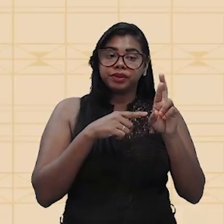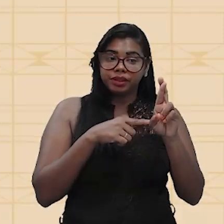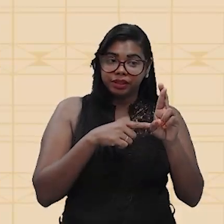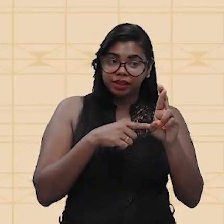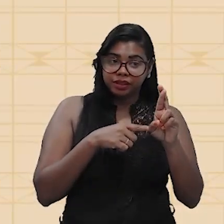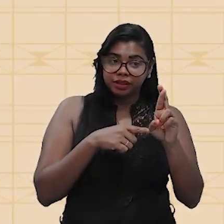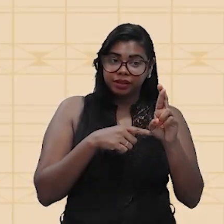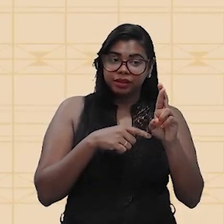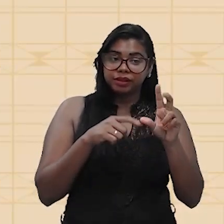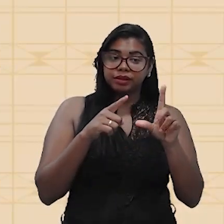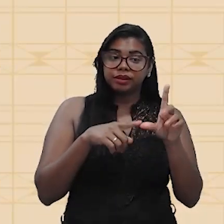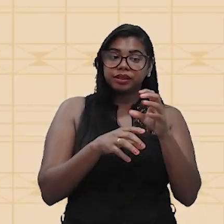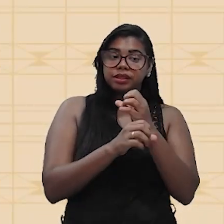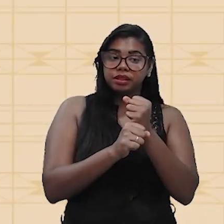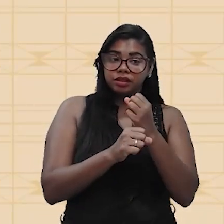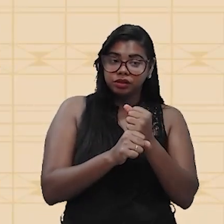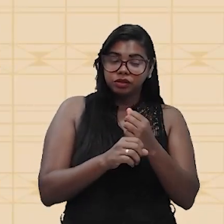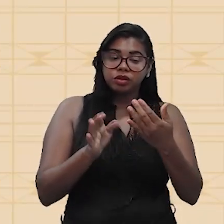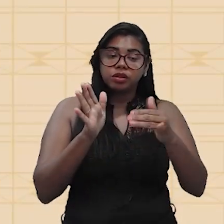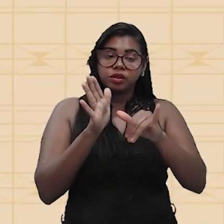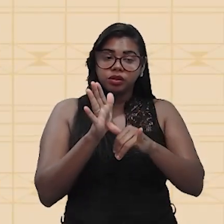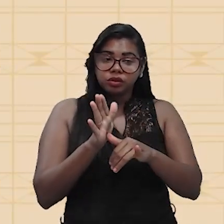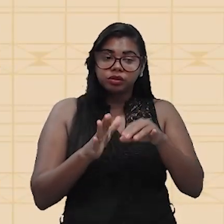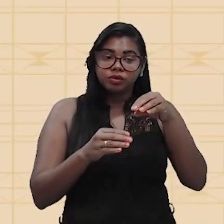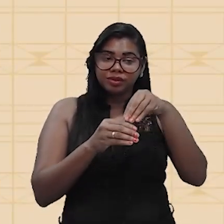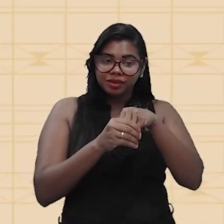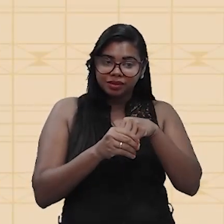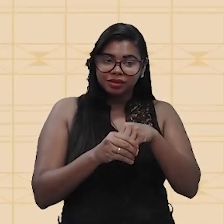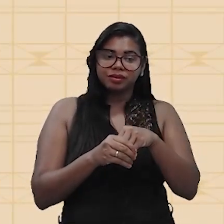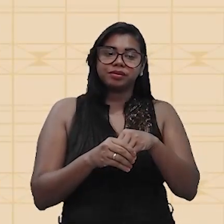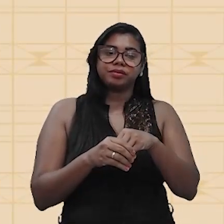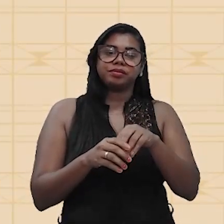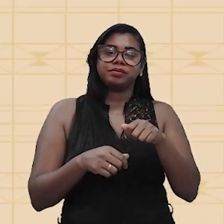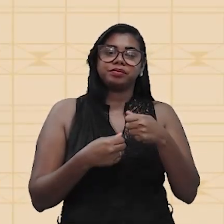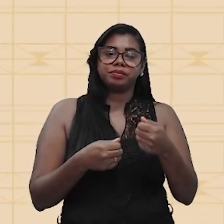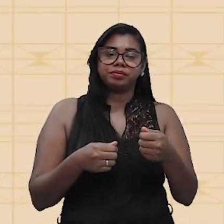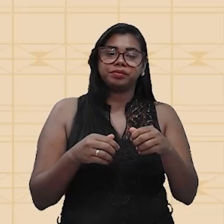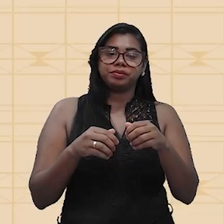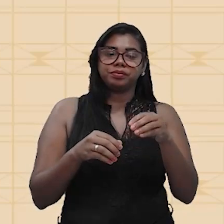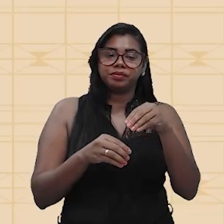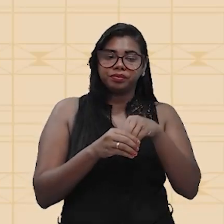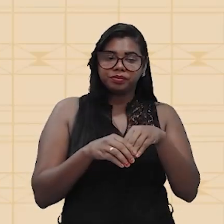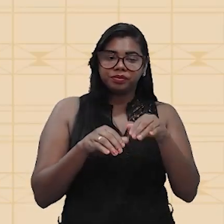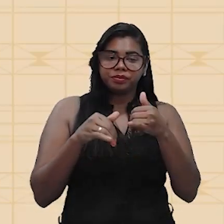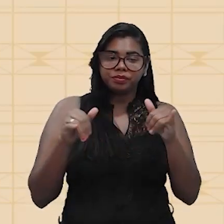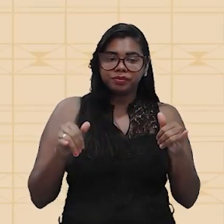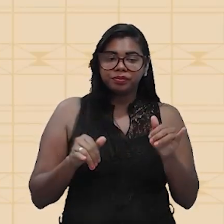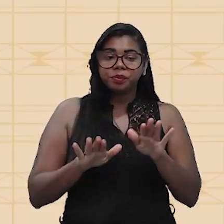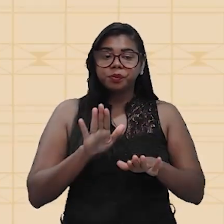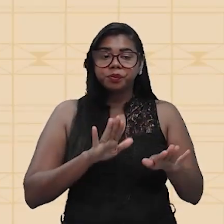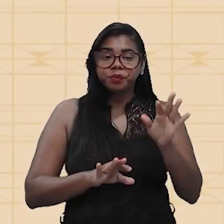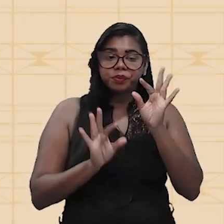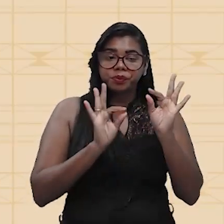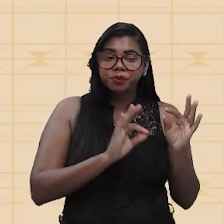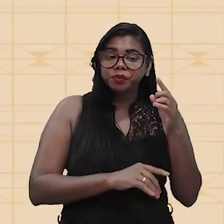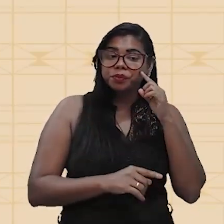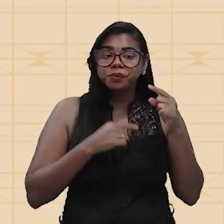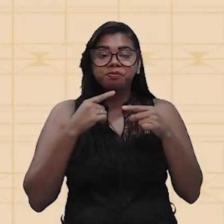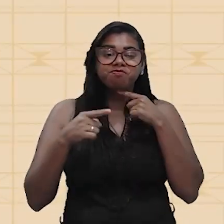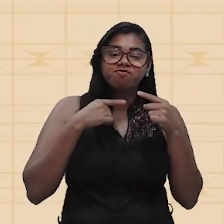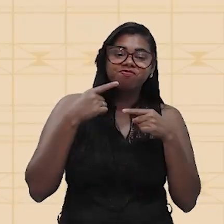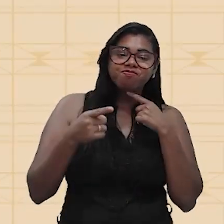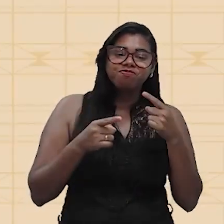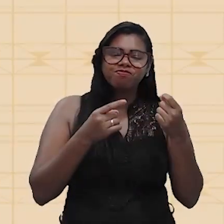somada tanto o gerador quanto a resistência interna. Belezinha? Então, cuidado para que você não se confunda. Aí você deve estar olhando e